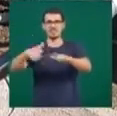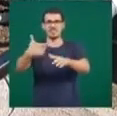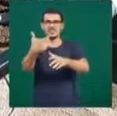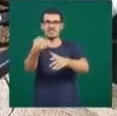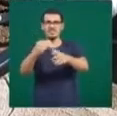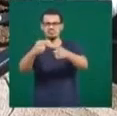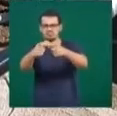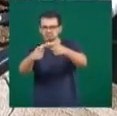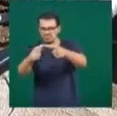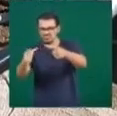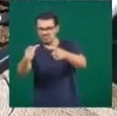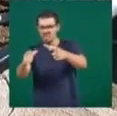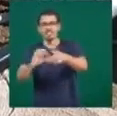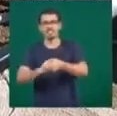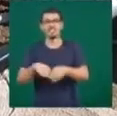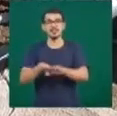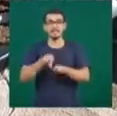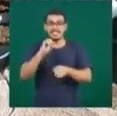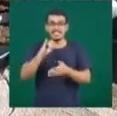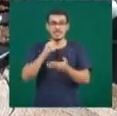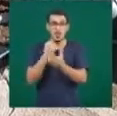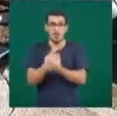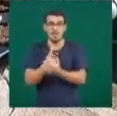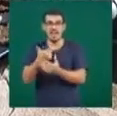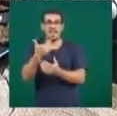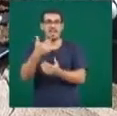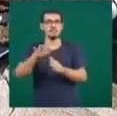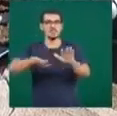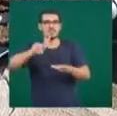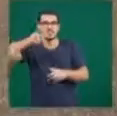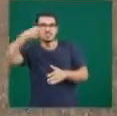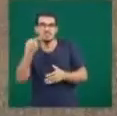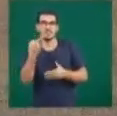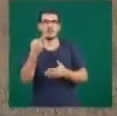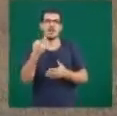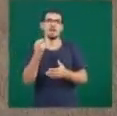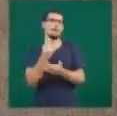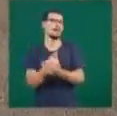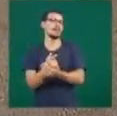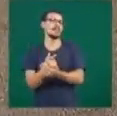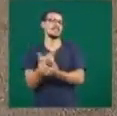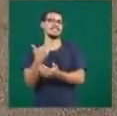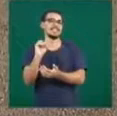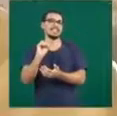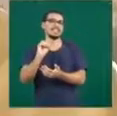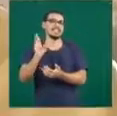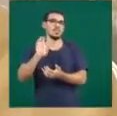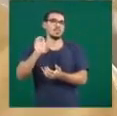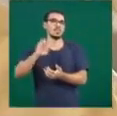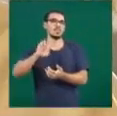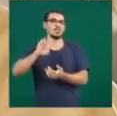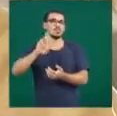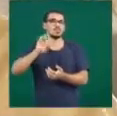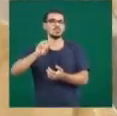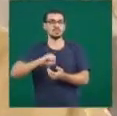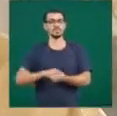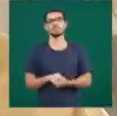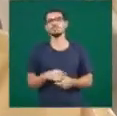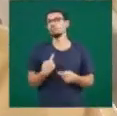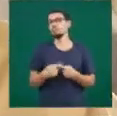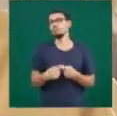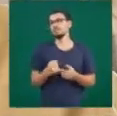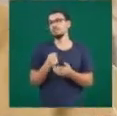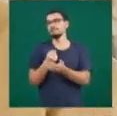uma delas, em quantidade acima de 1.000, custa cerca de 10 euros. E por que investir nisso? Segundo o professor, o